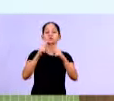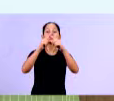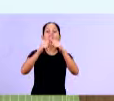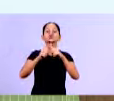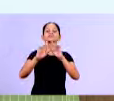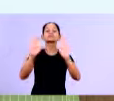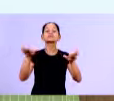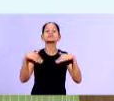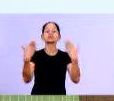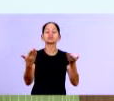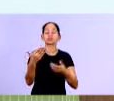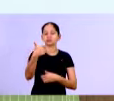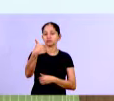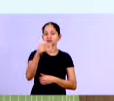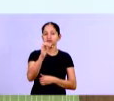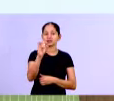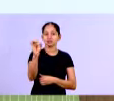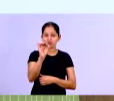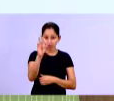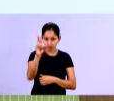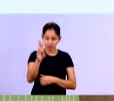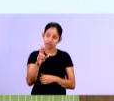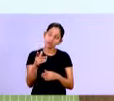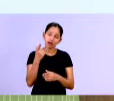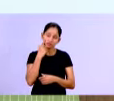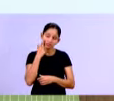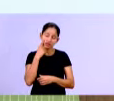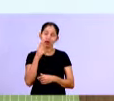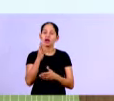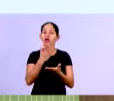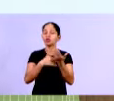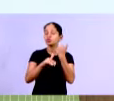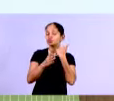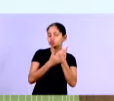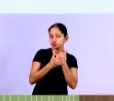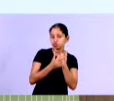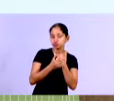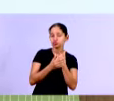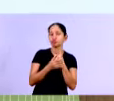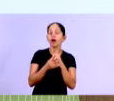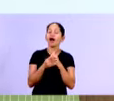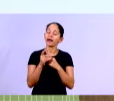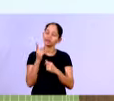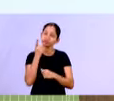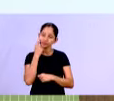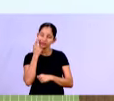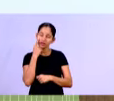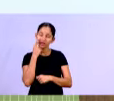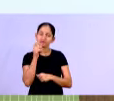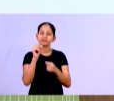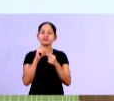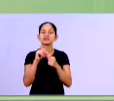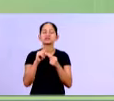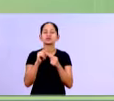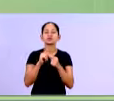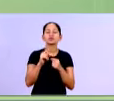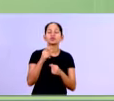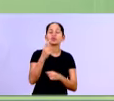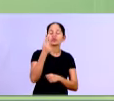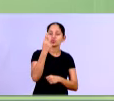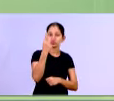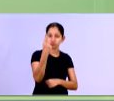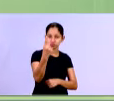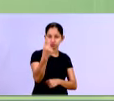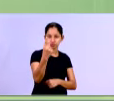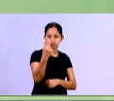por 100, ok? Tudo que multiplica 100, a vírgula anda, desloca duas casas. Isso vai gerar